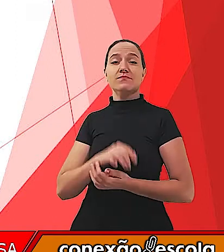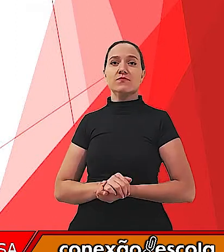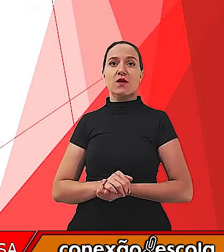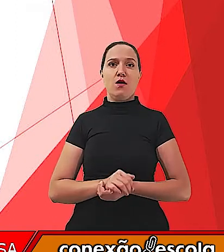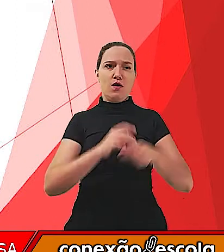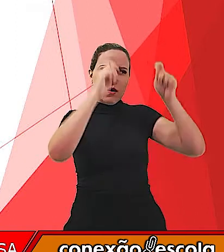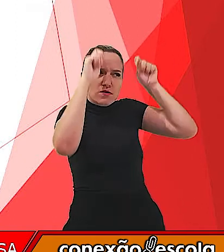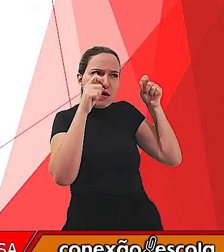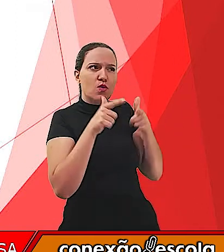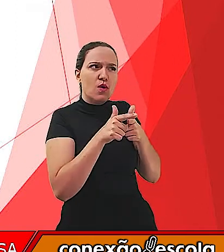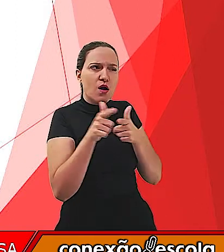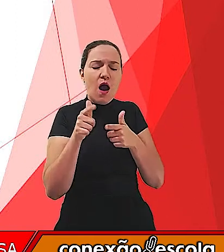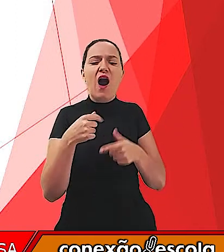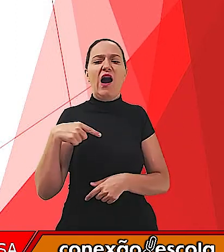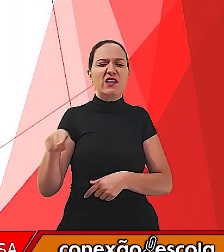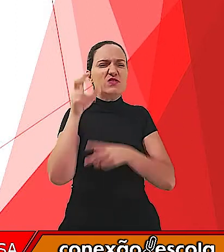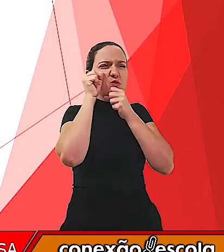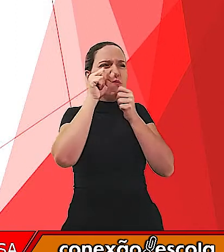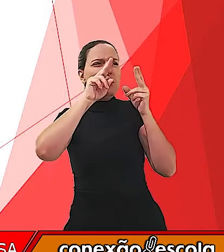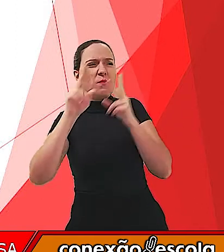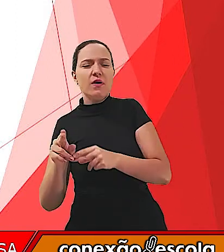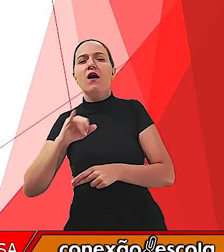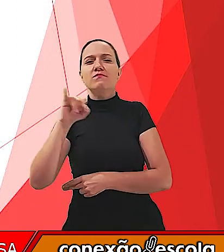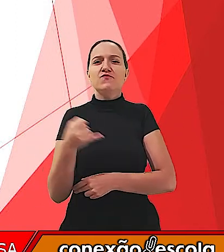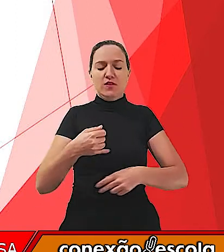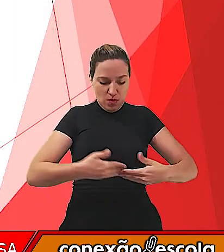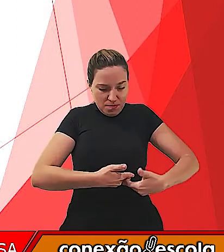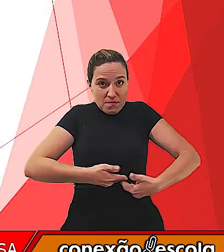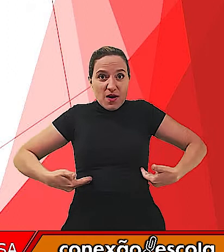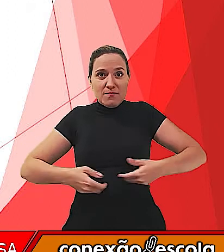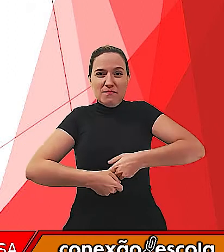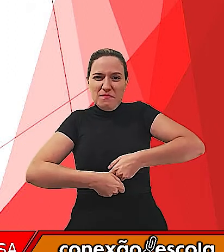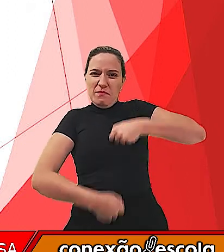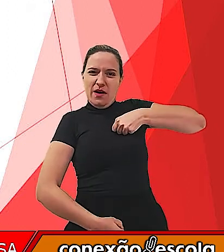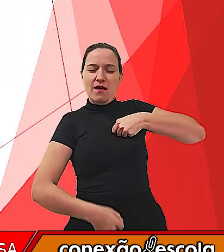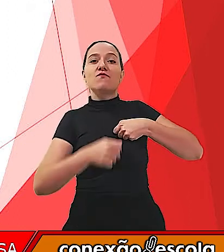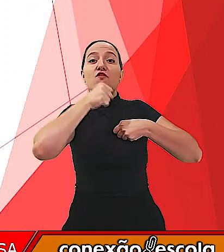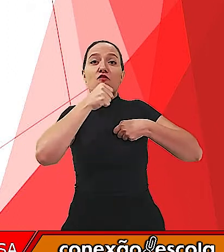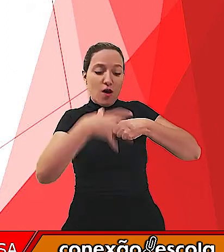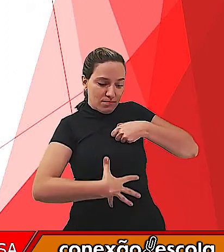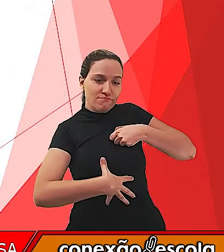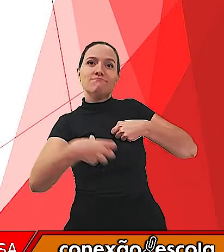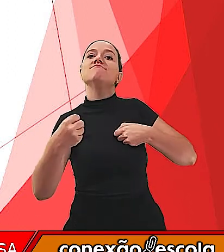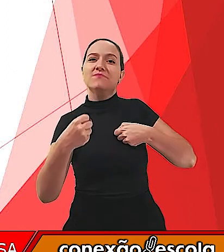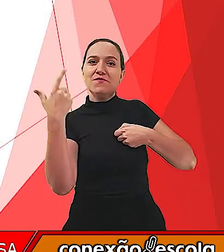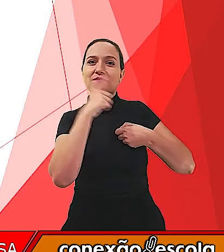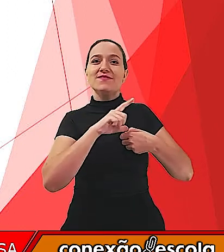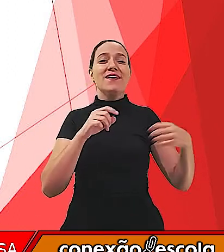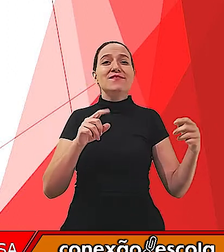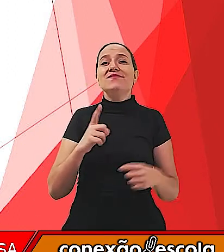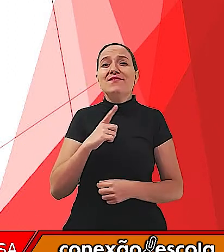estava dormindo, cortaram a sua barriga e tiraram a vovozinha de dentro. As duas se abraçaram